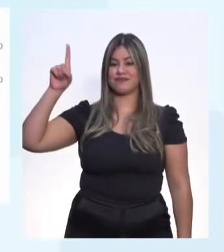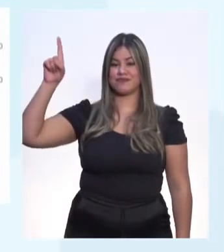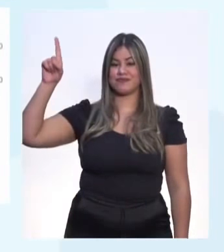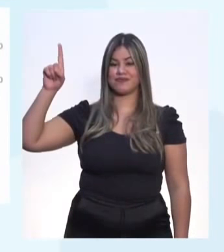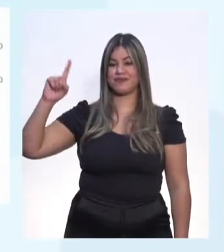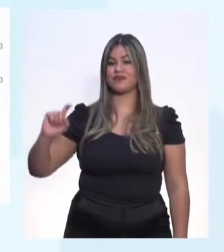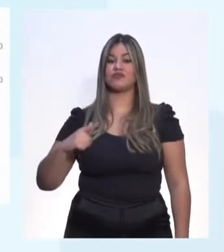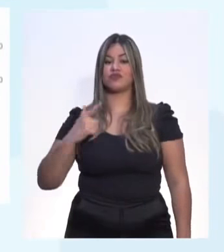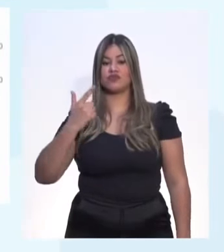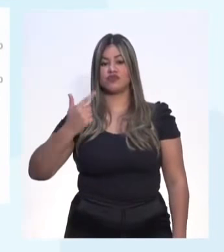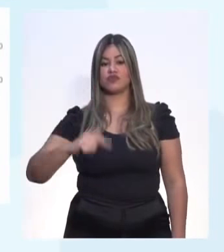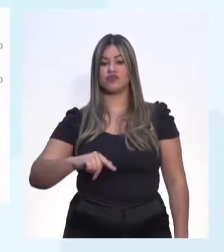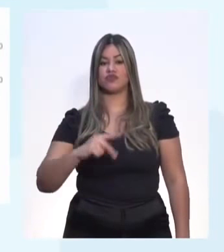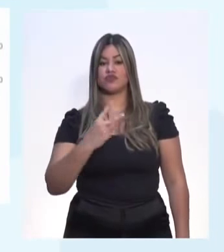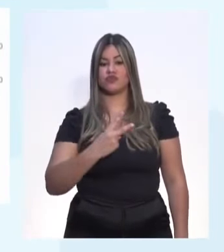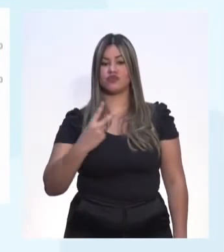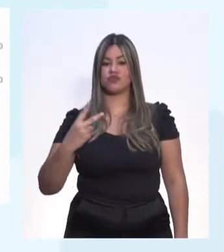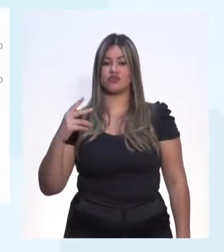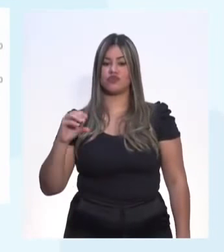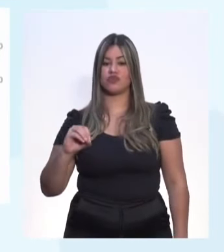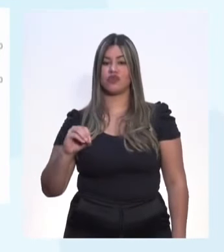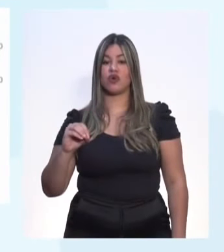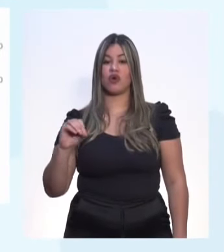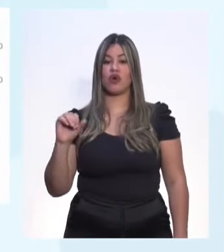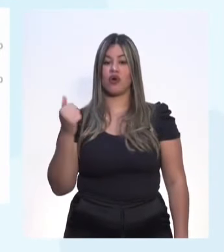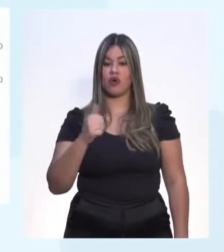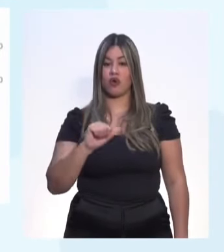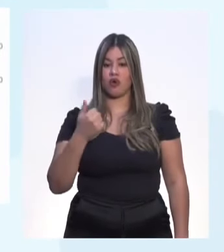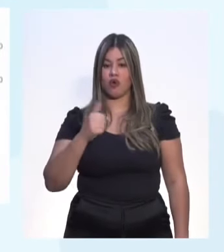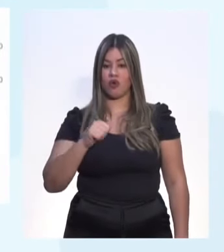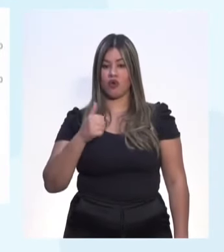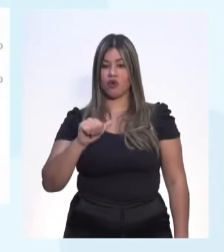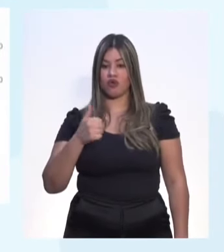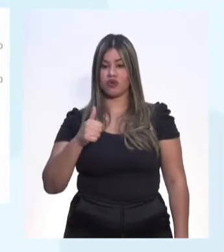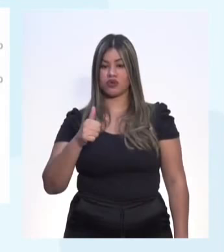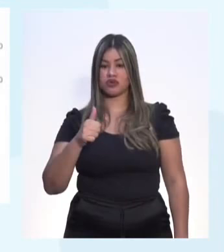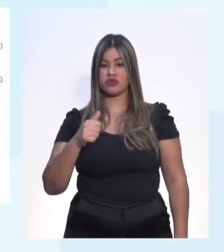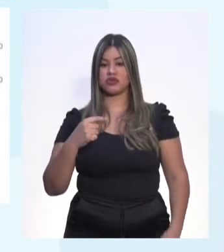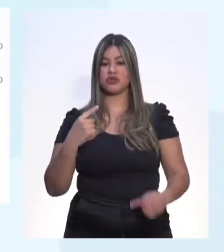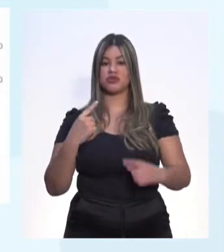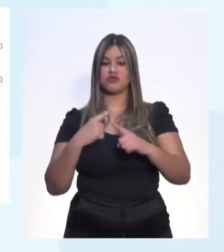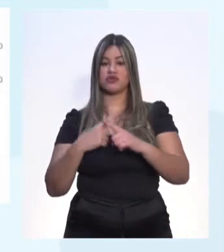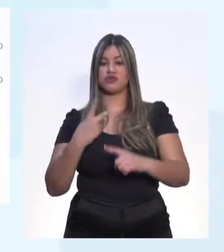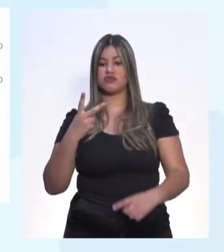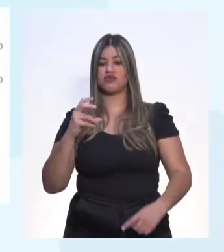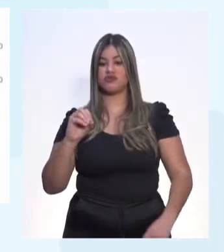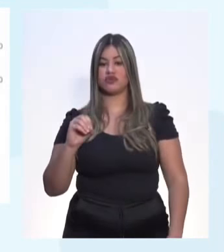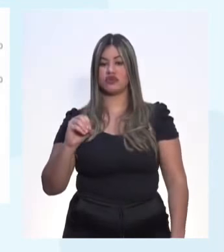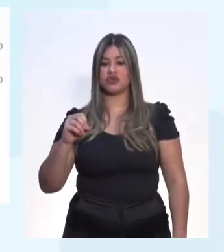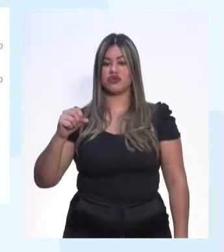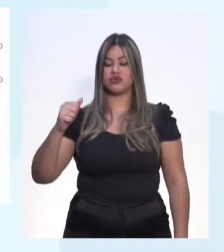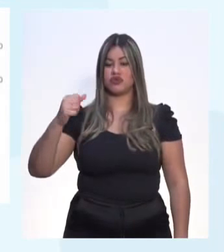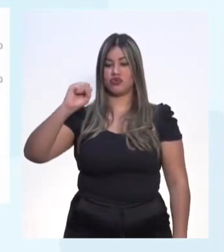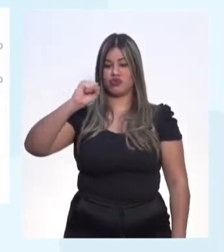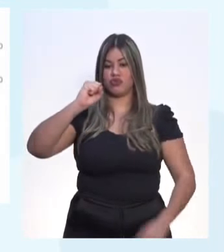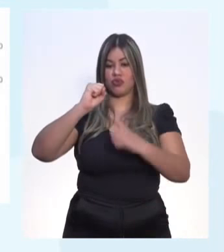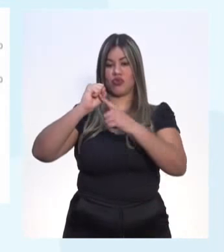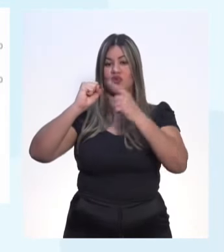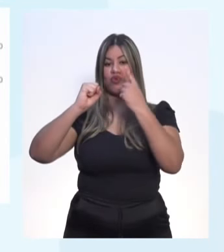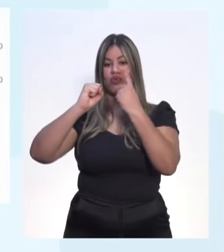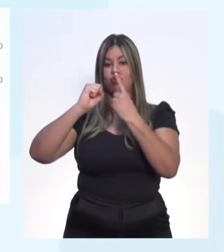220 aqui tá tranquilo a 11 vezes tá aí essa bolinha Vai representar o 20 também e o 11 e aí você